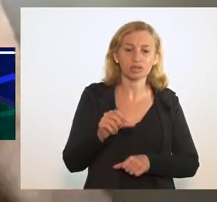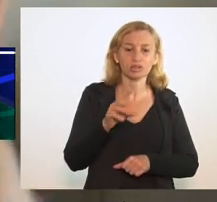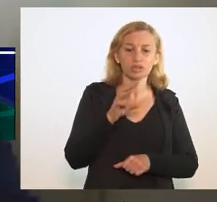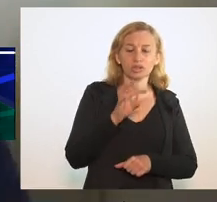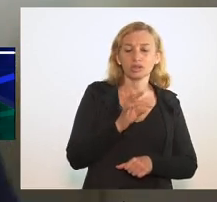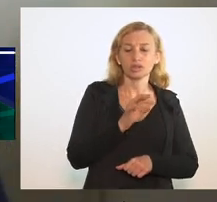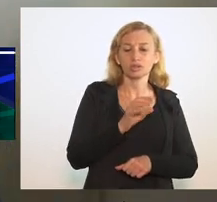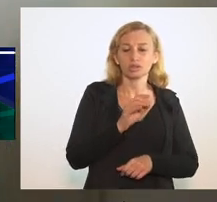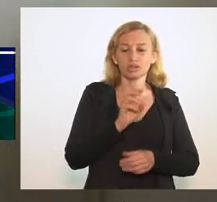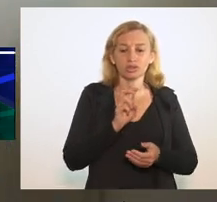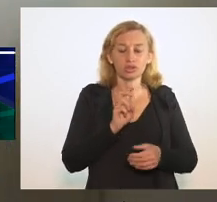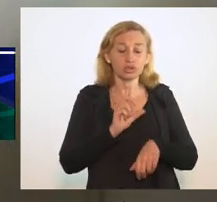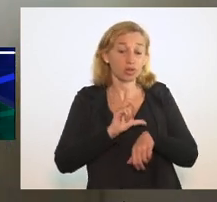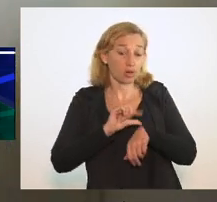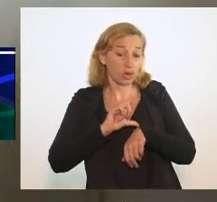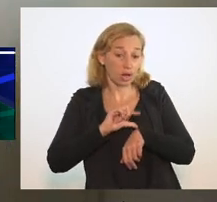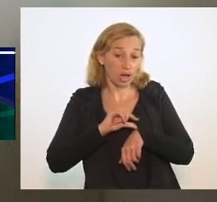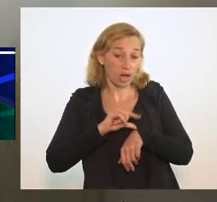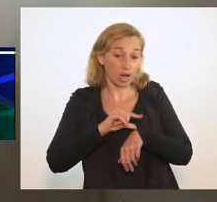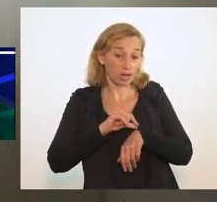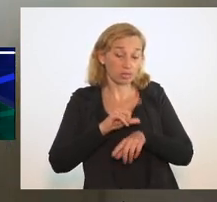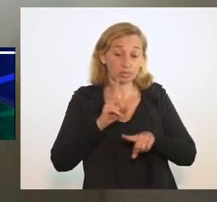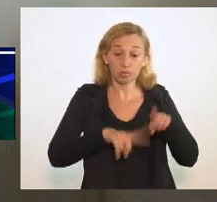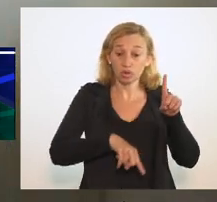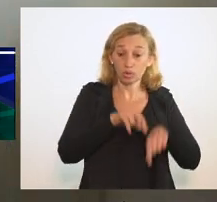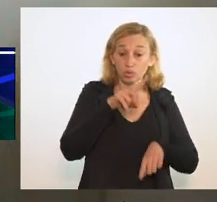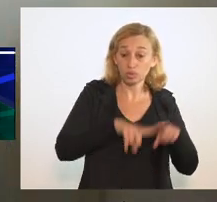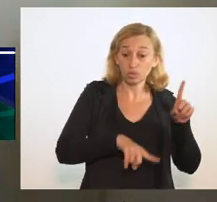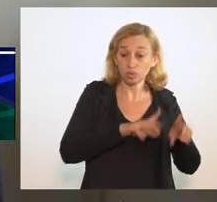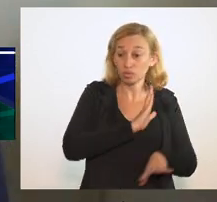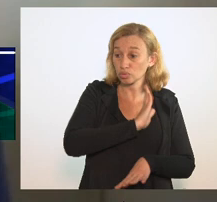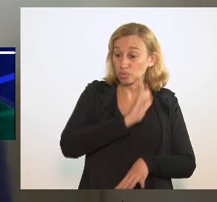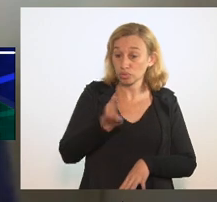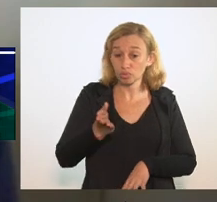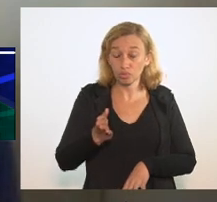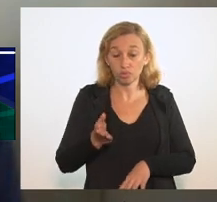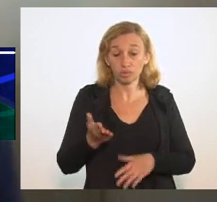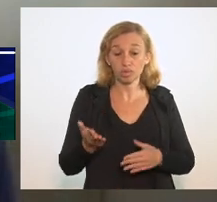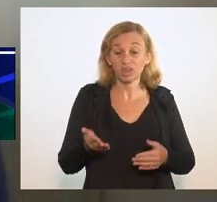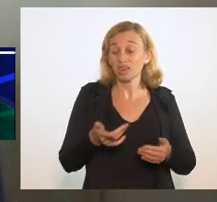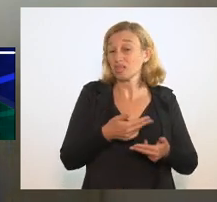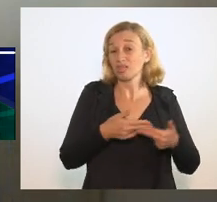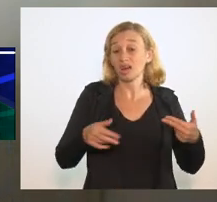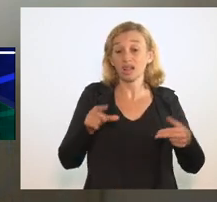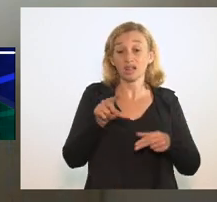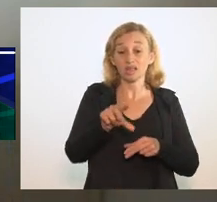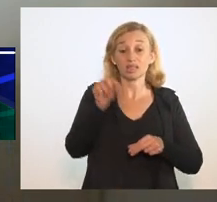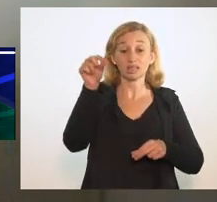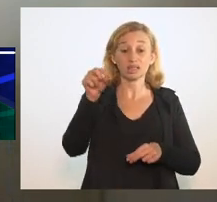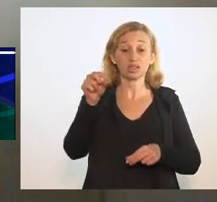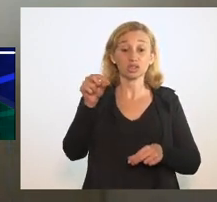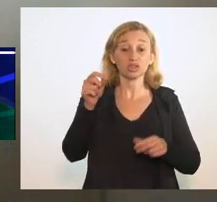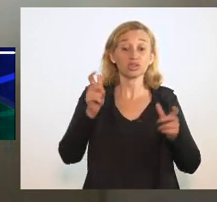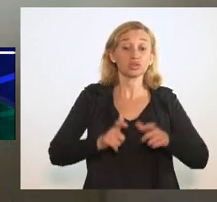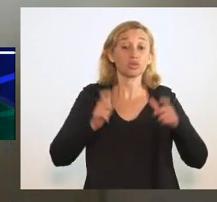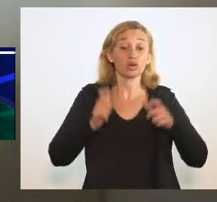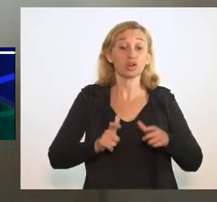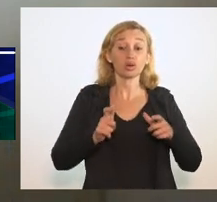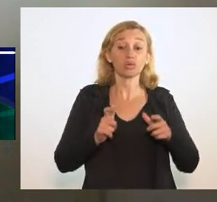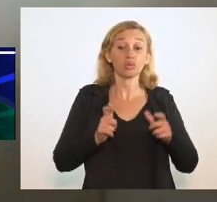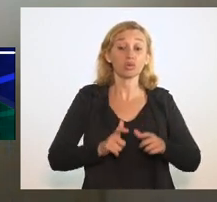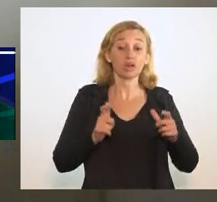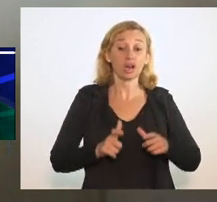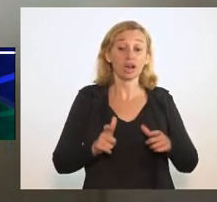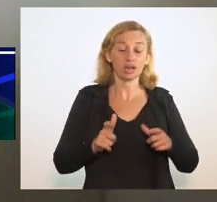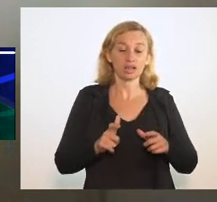levar pequenos equipamentos, etc. E eles têm toda a liberdade para escolher que campo eles vão abater